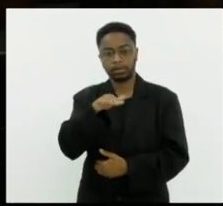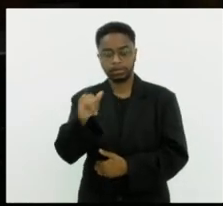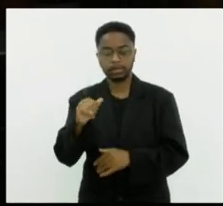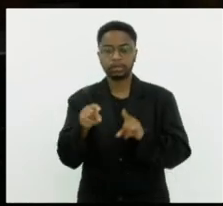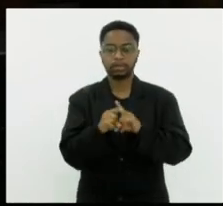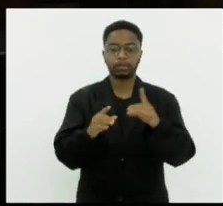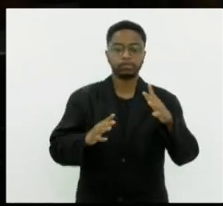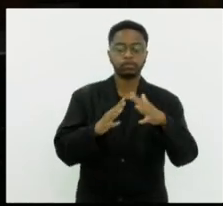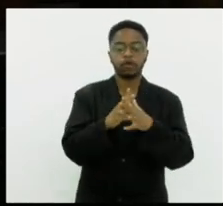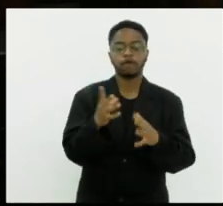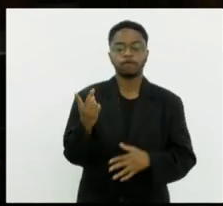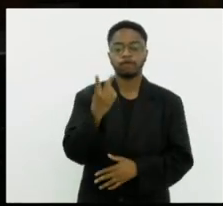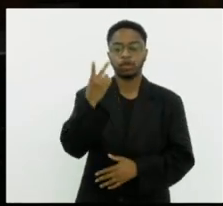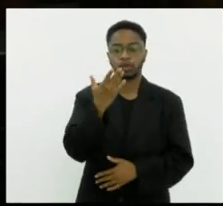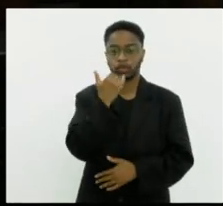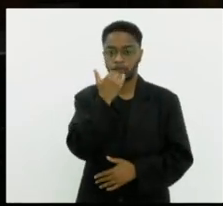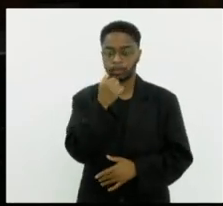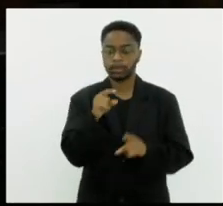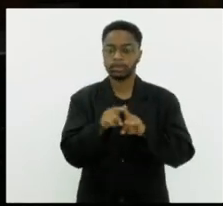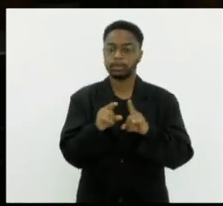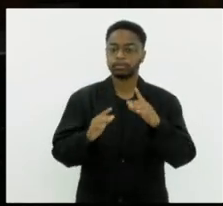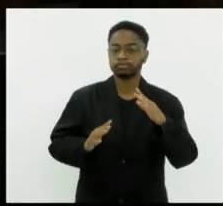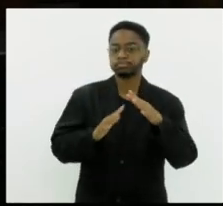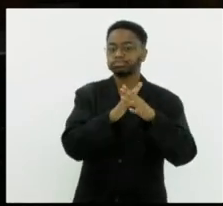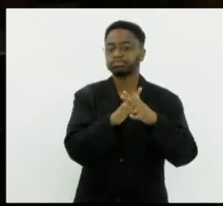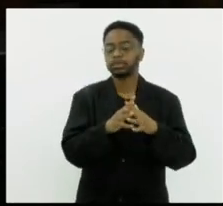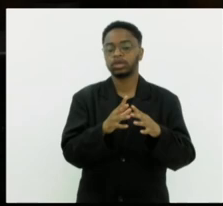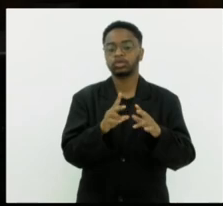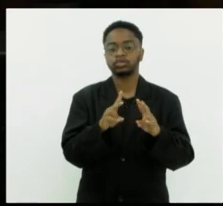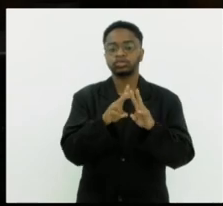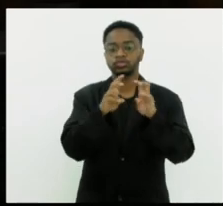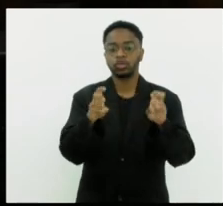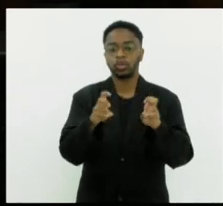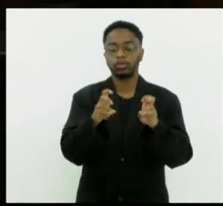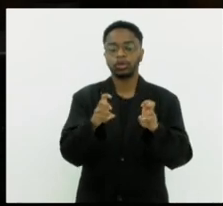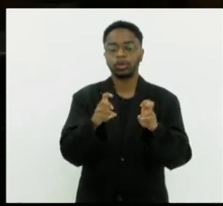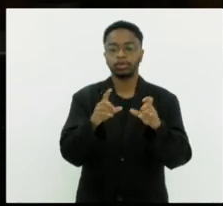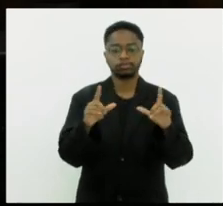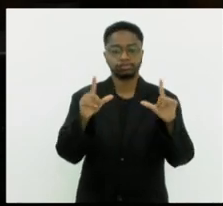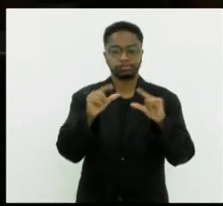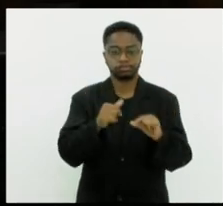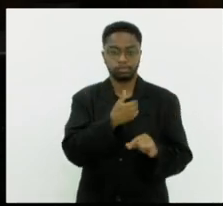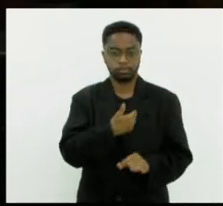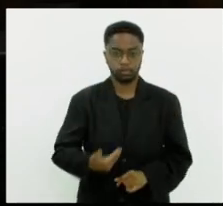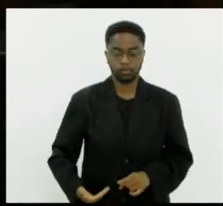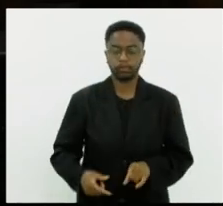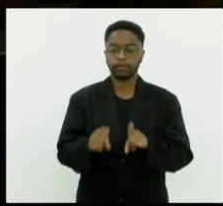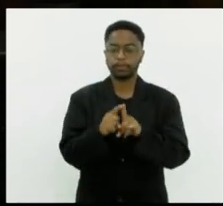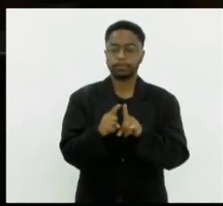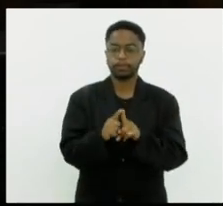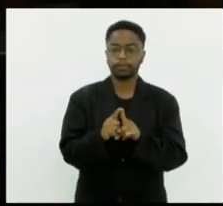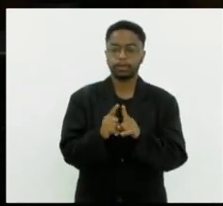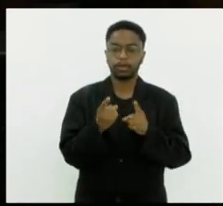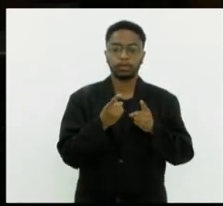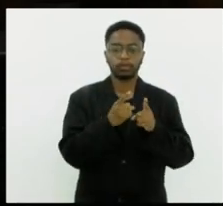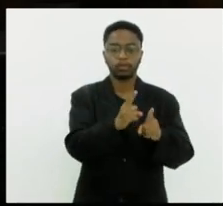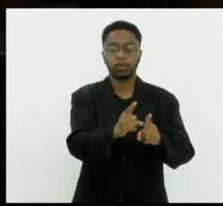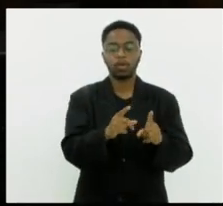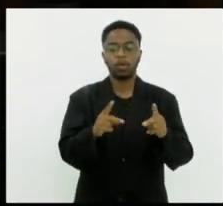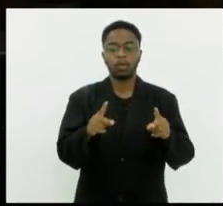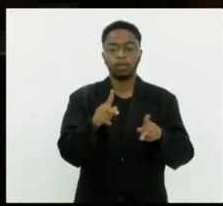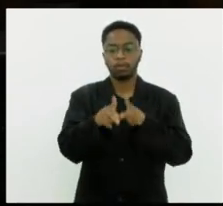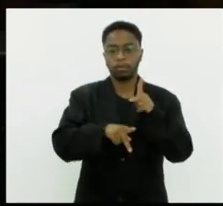preços dos alimentos, recorde histórico de déficit público, recorde de ataques ao povo